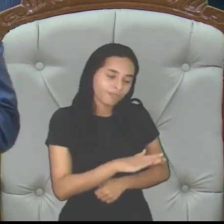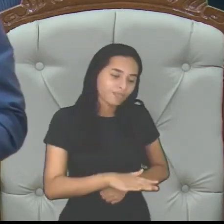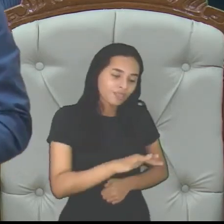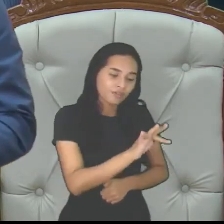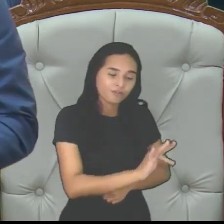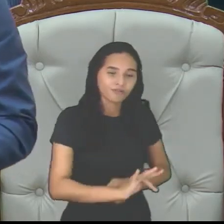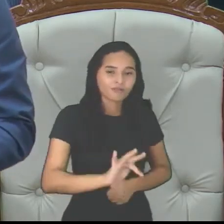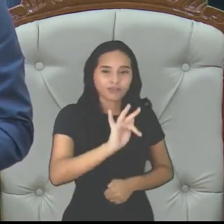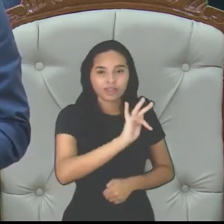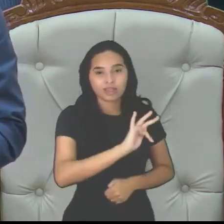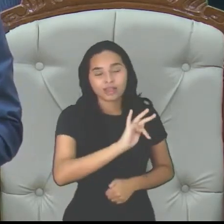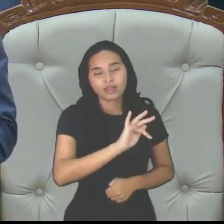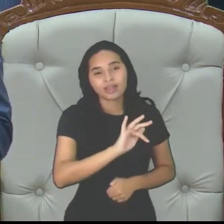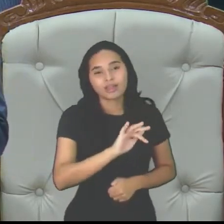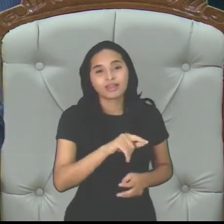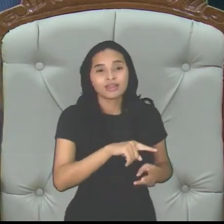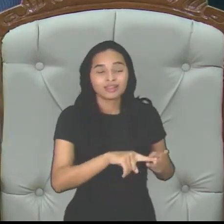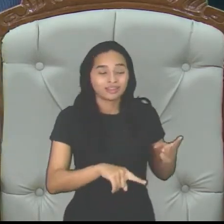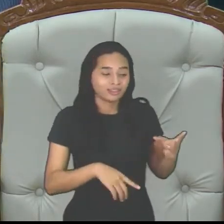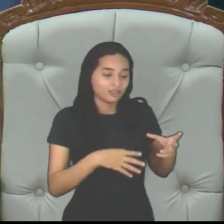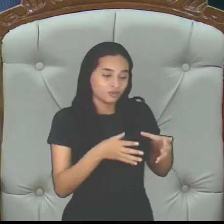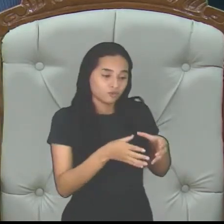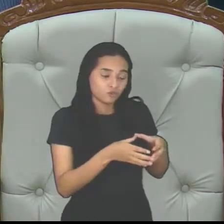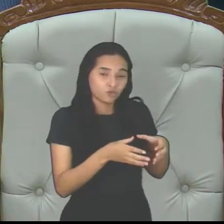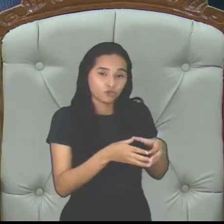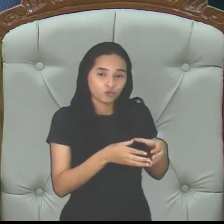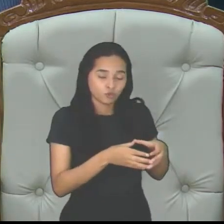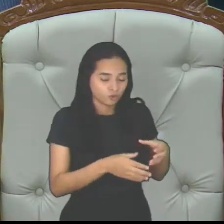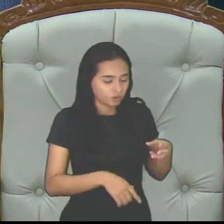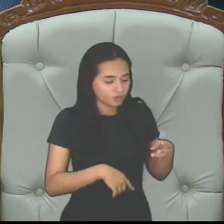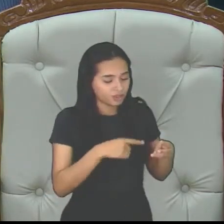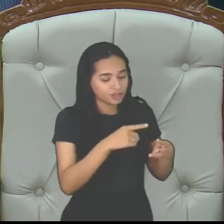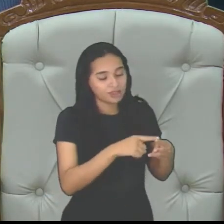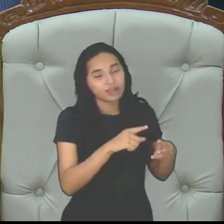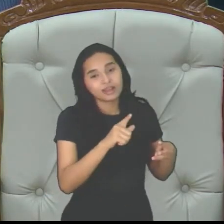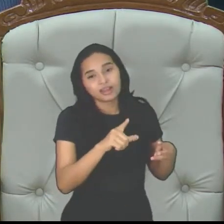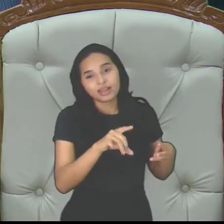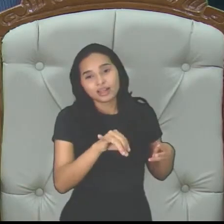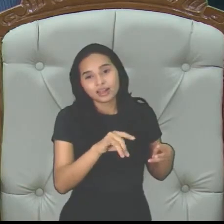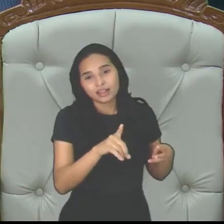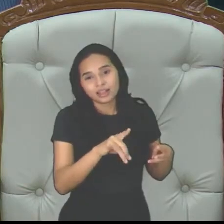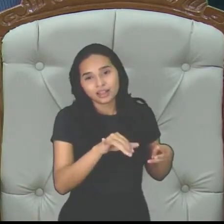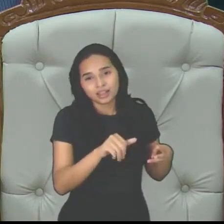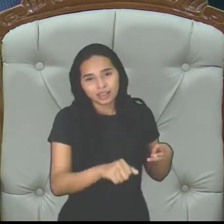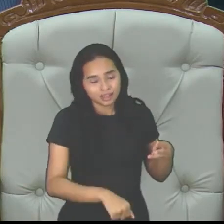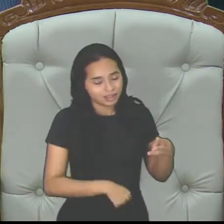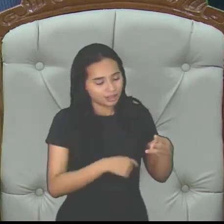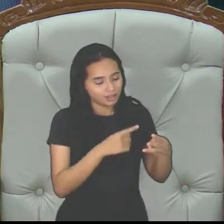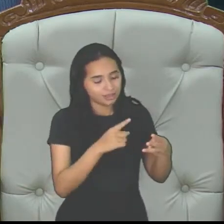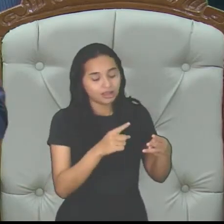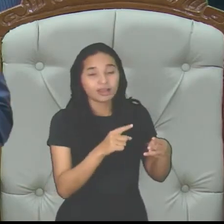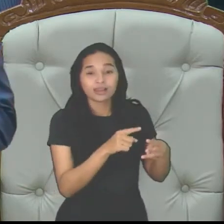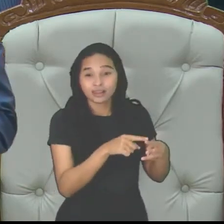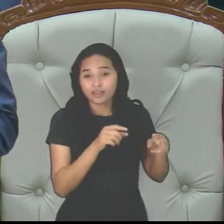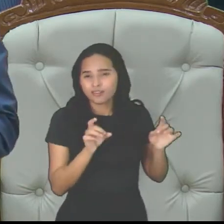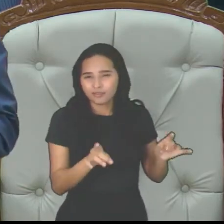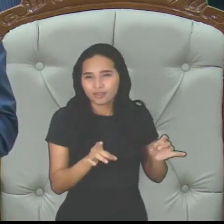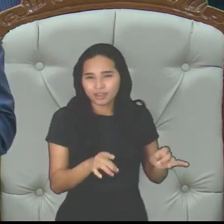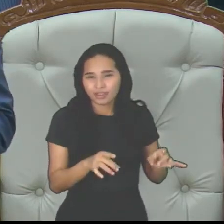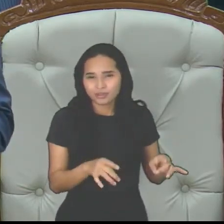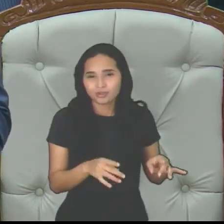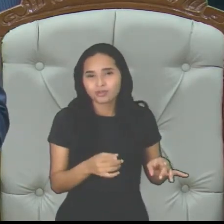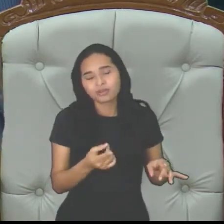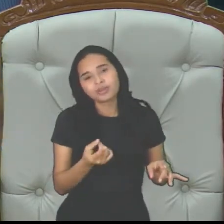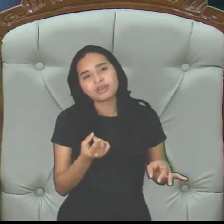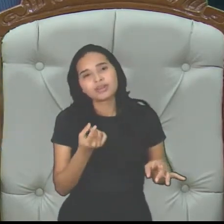3 etnias, irmãos. A primeira, Lídia, que era vendedora de púrpura. Os irmãos sabem